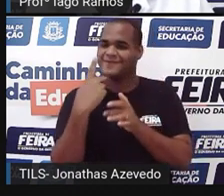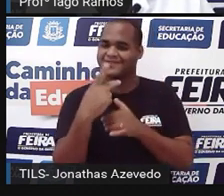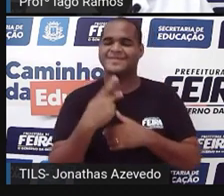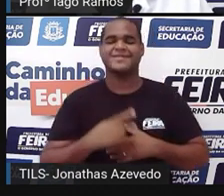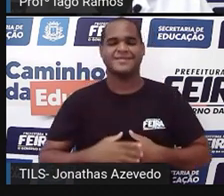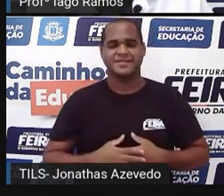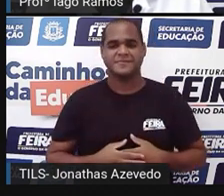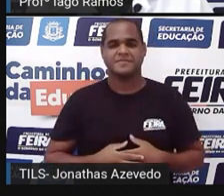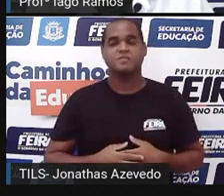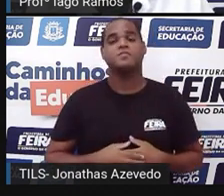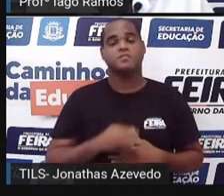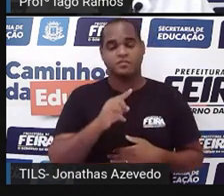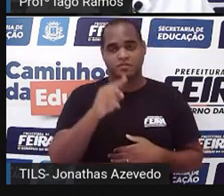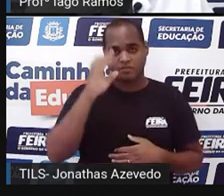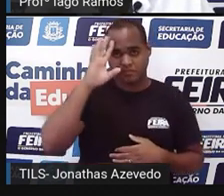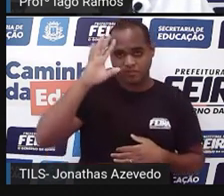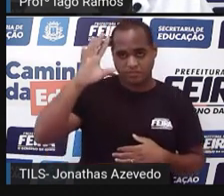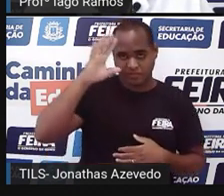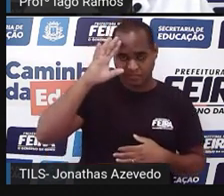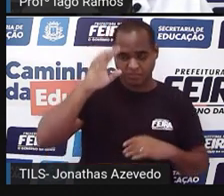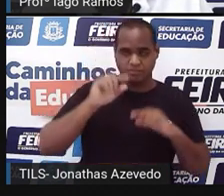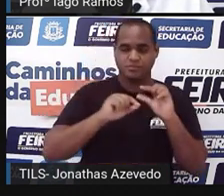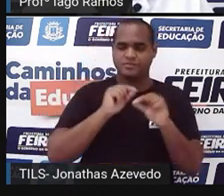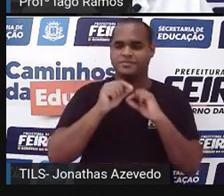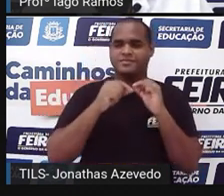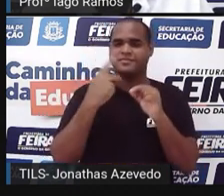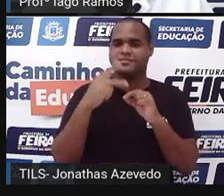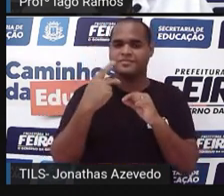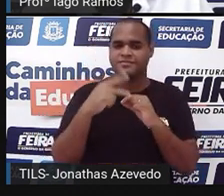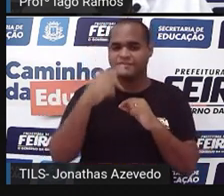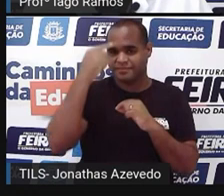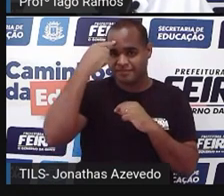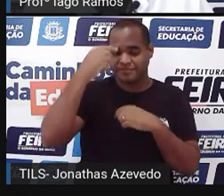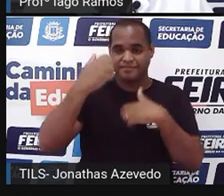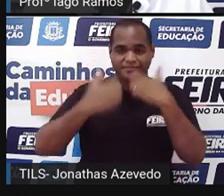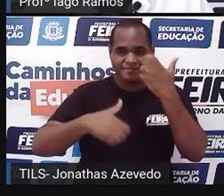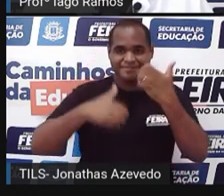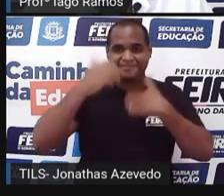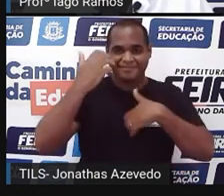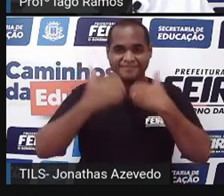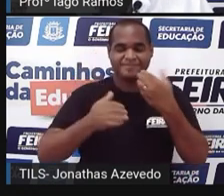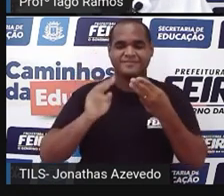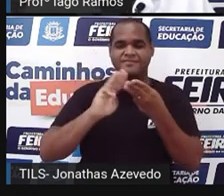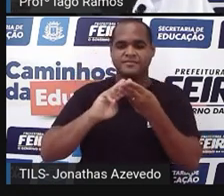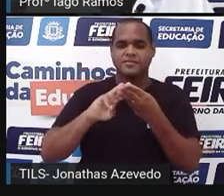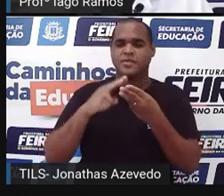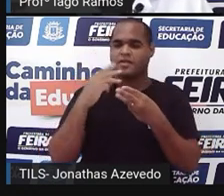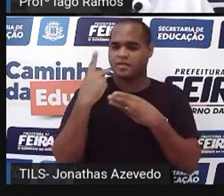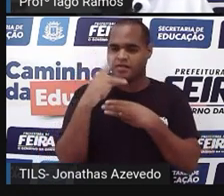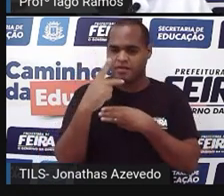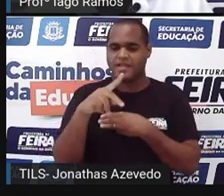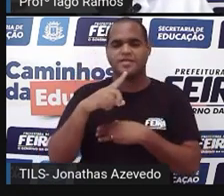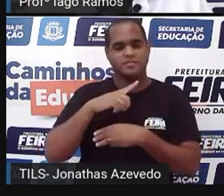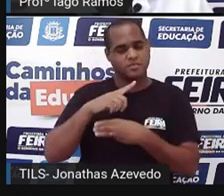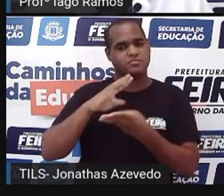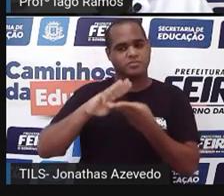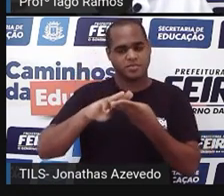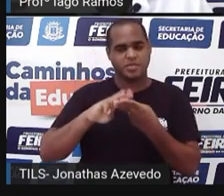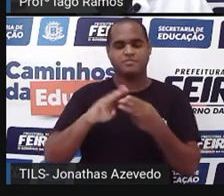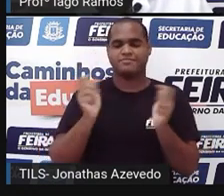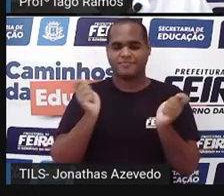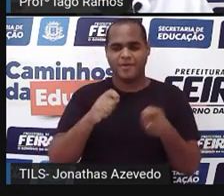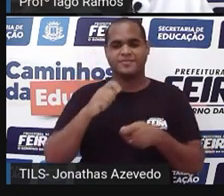então vamos imaginar que esse boletim de matemática que eu vou trazer aqui vai ser o seu boletim de